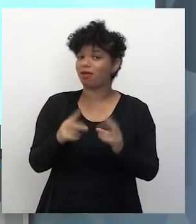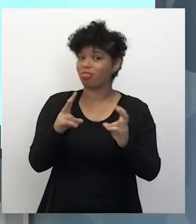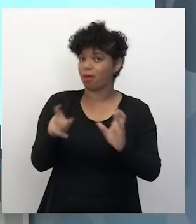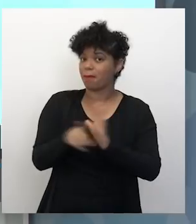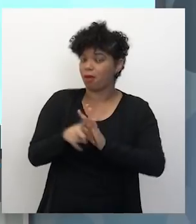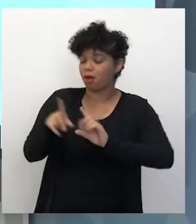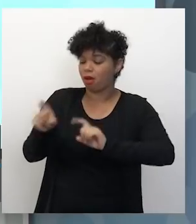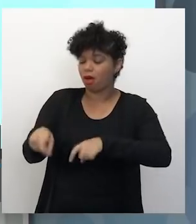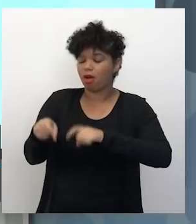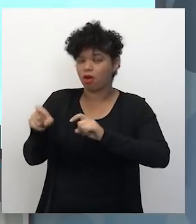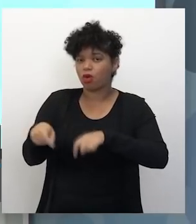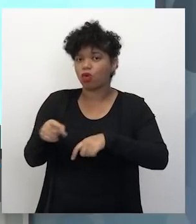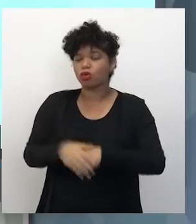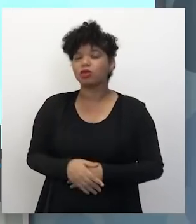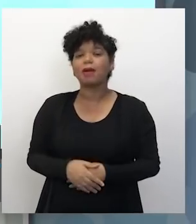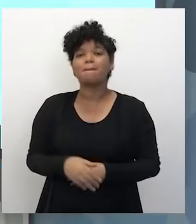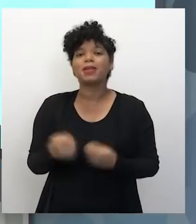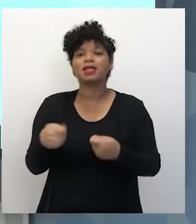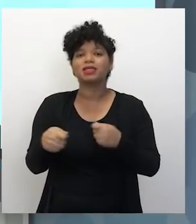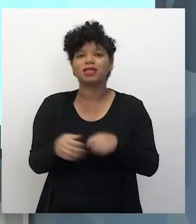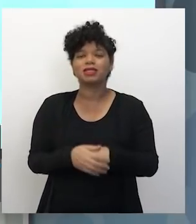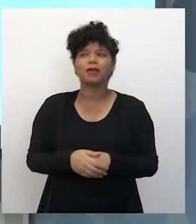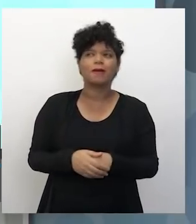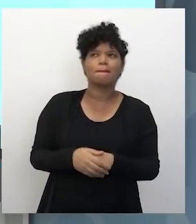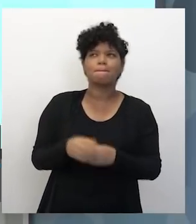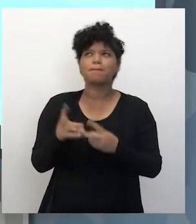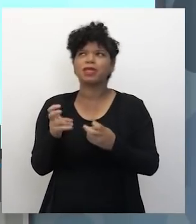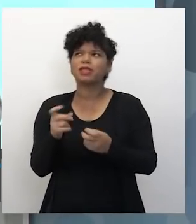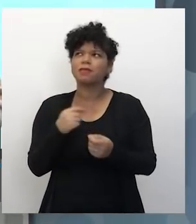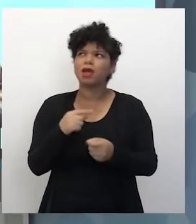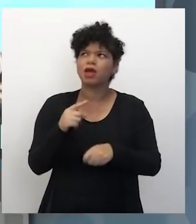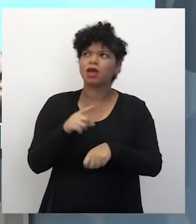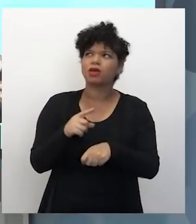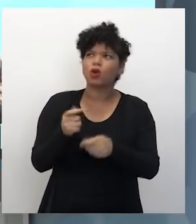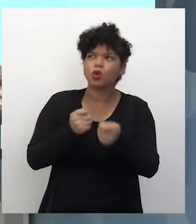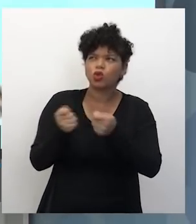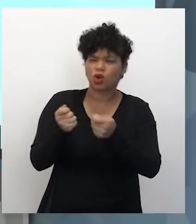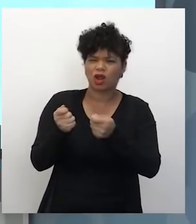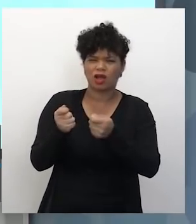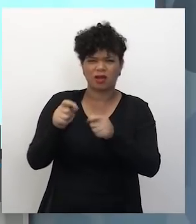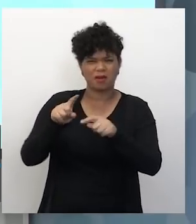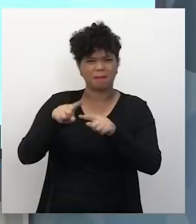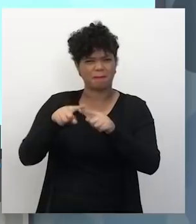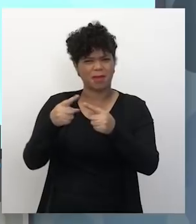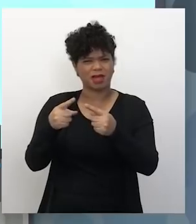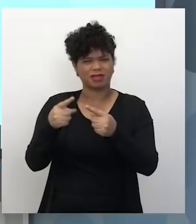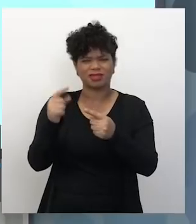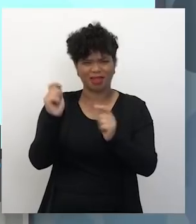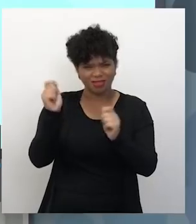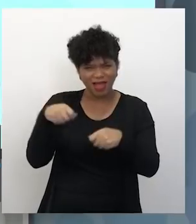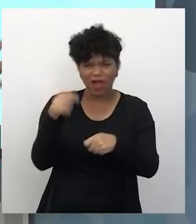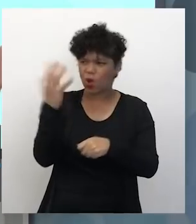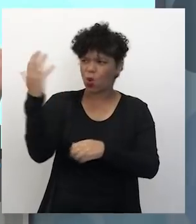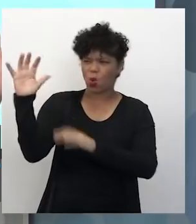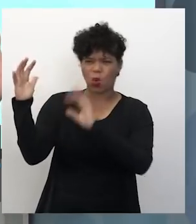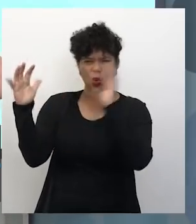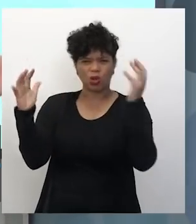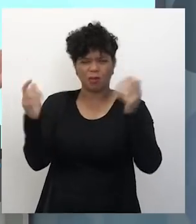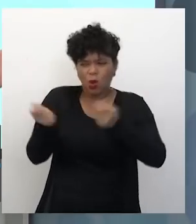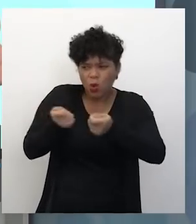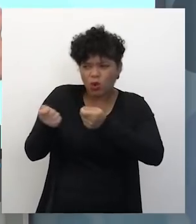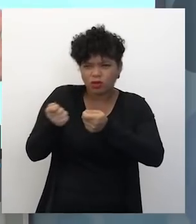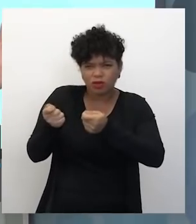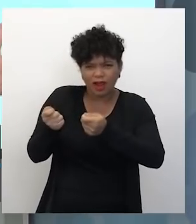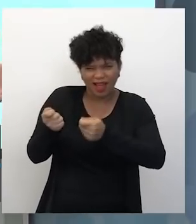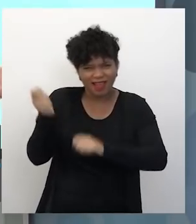é necessário que você controle o tempo. Mas espera aí, o ser humano consegue controlar o tempo? Nós temos o poder